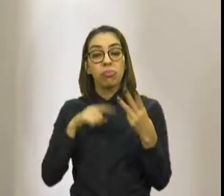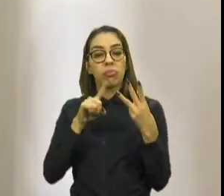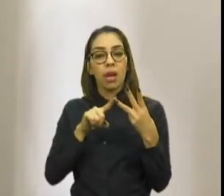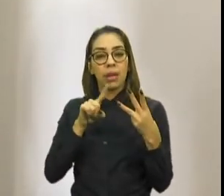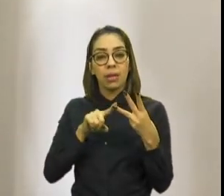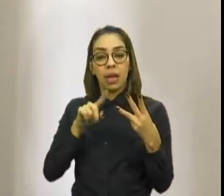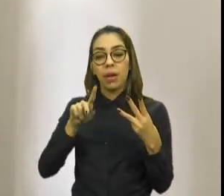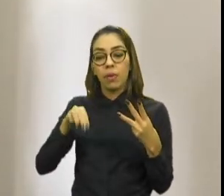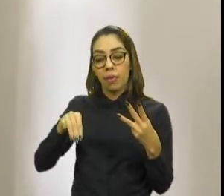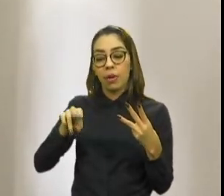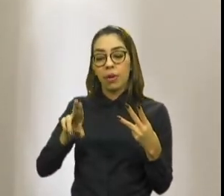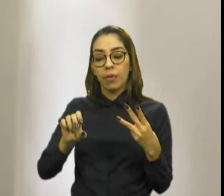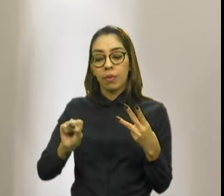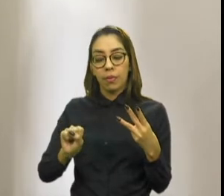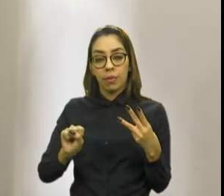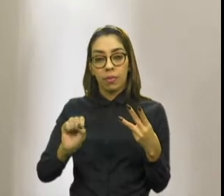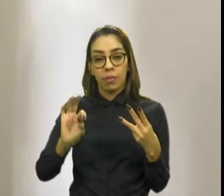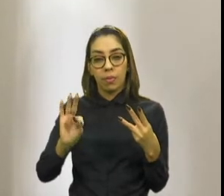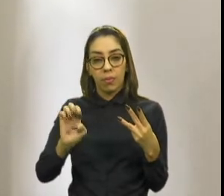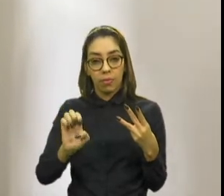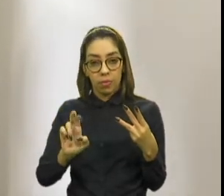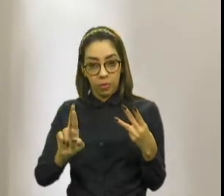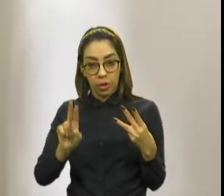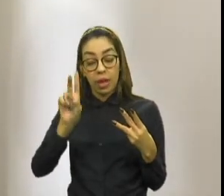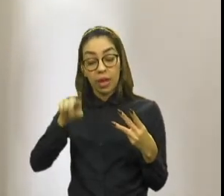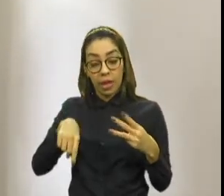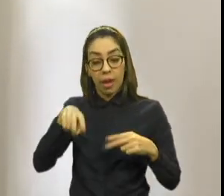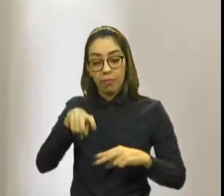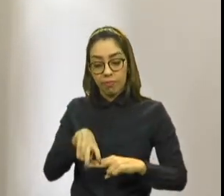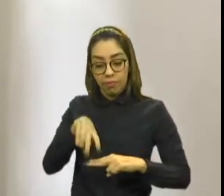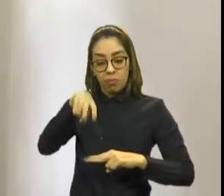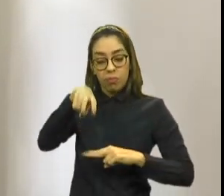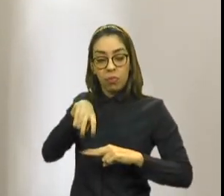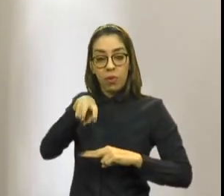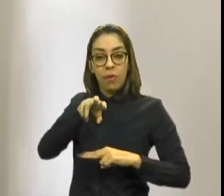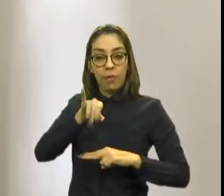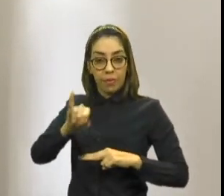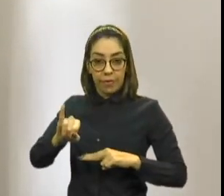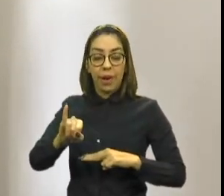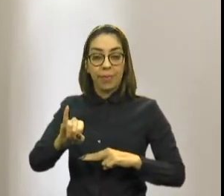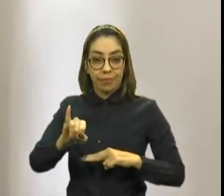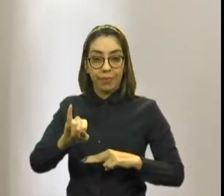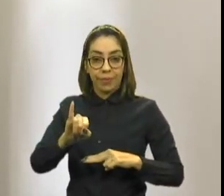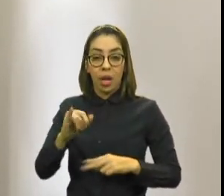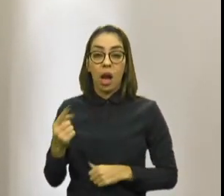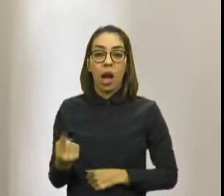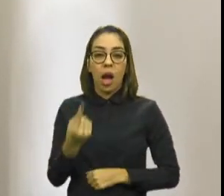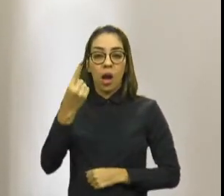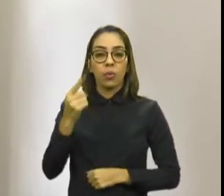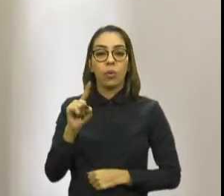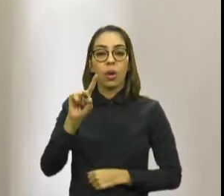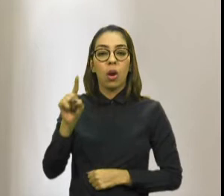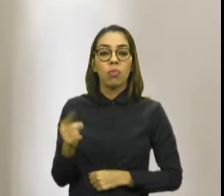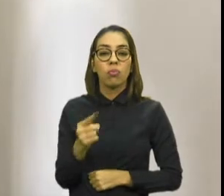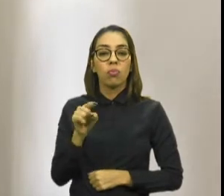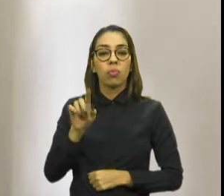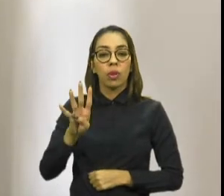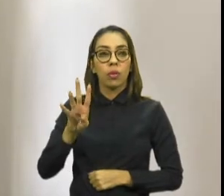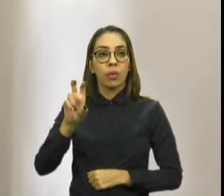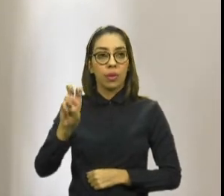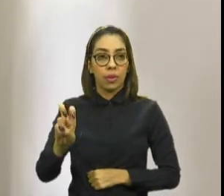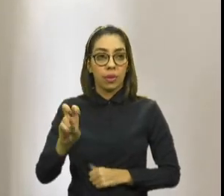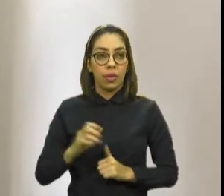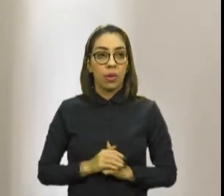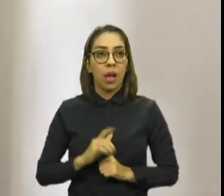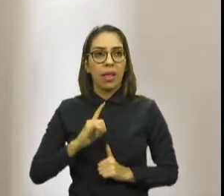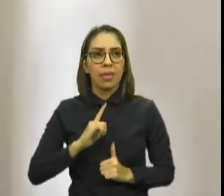utilizado até que a criança atinja o peso de 36 quilos ou a estatura de 1,45 m. Todos esses dispositivos,